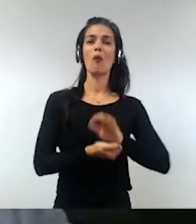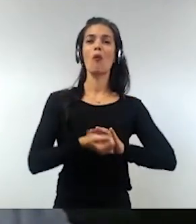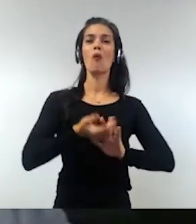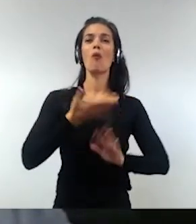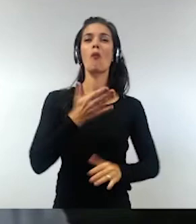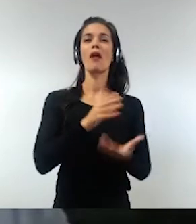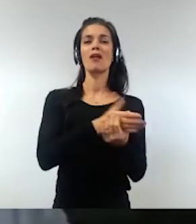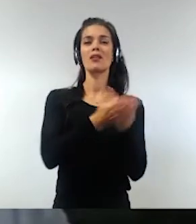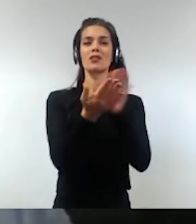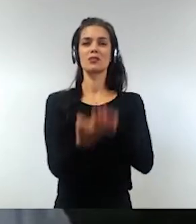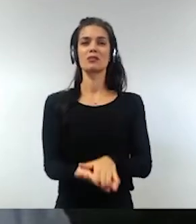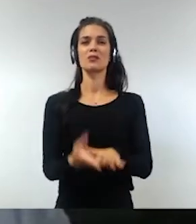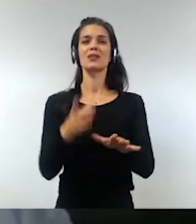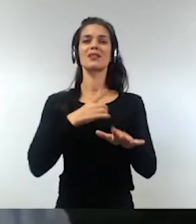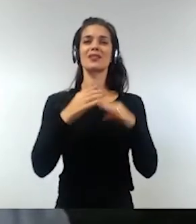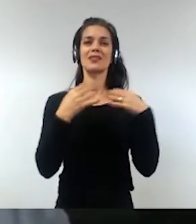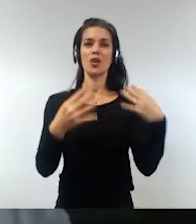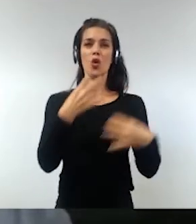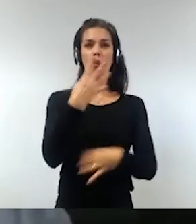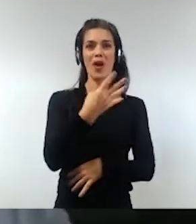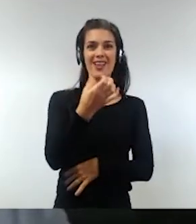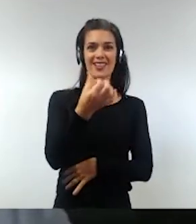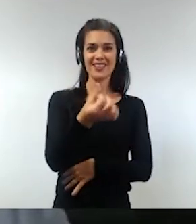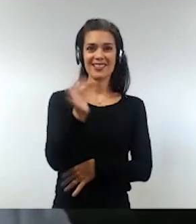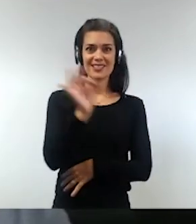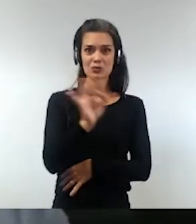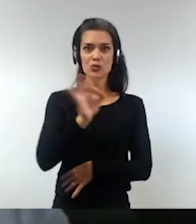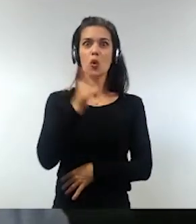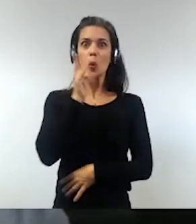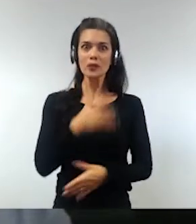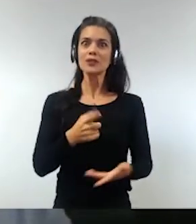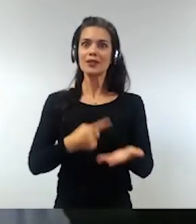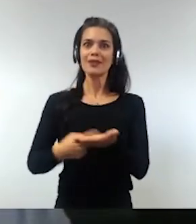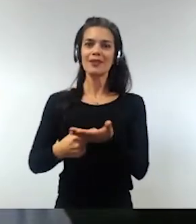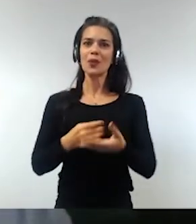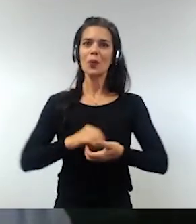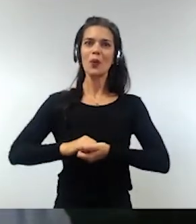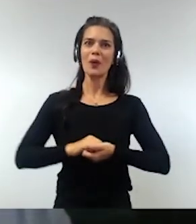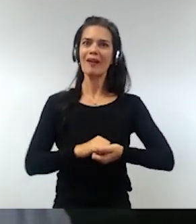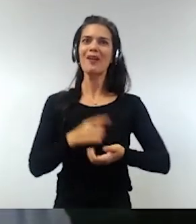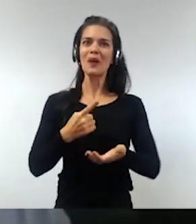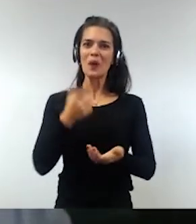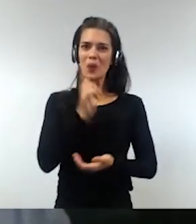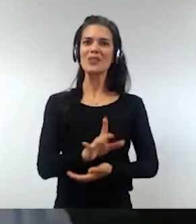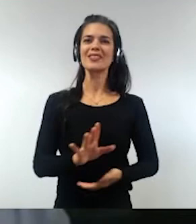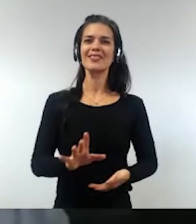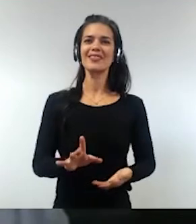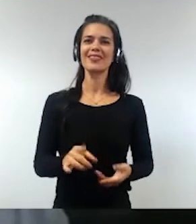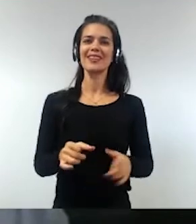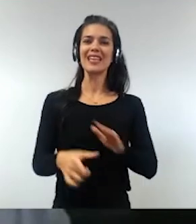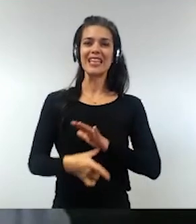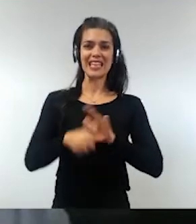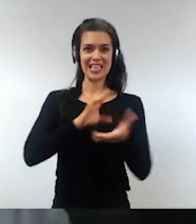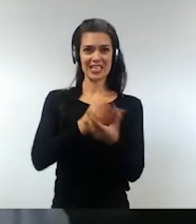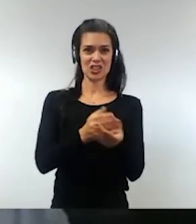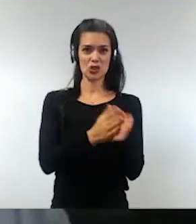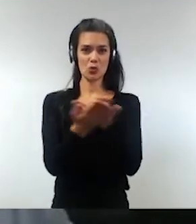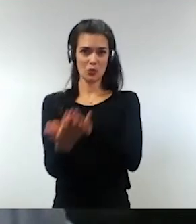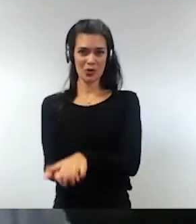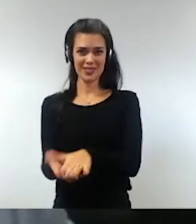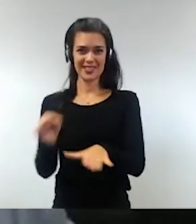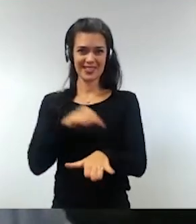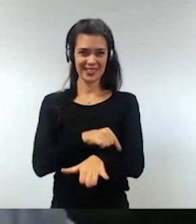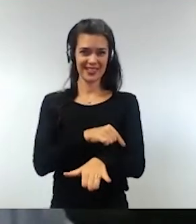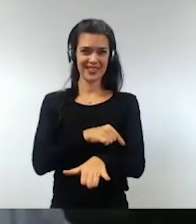foram realizados audiências, 46% houve acordo. E o que eu destaco mais é que no pré-processual esse número chega